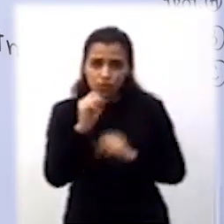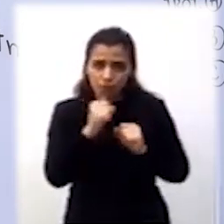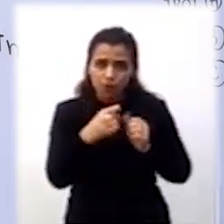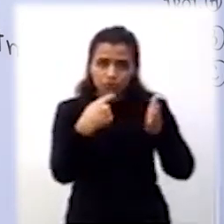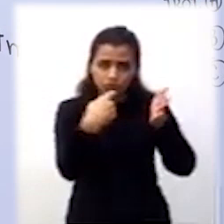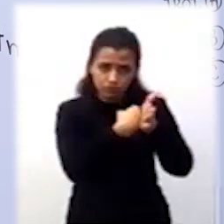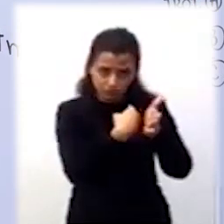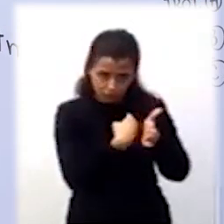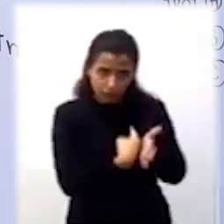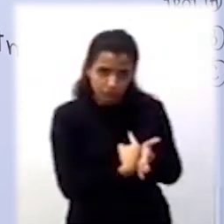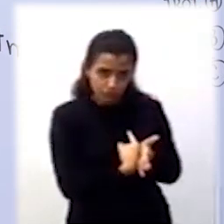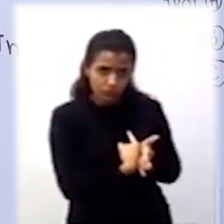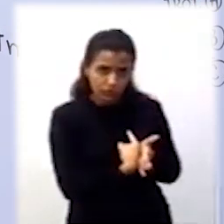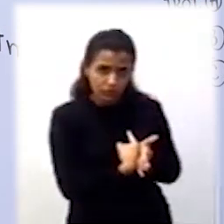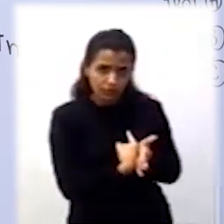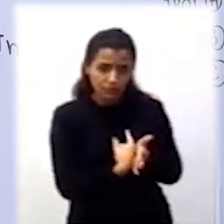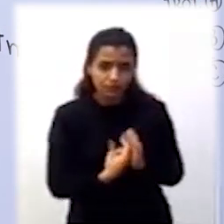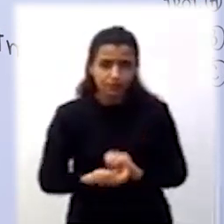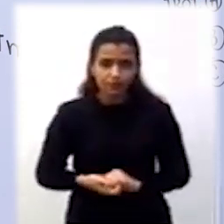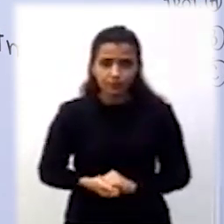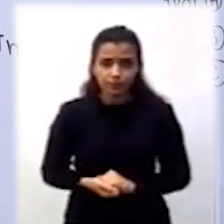dúvidas.